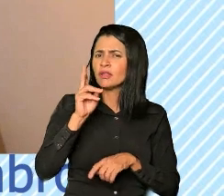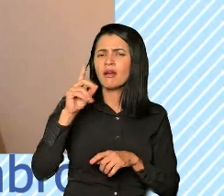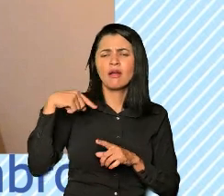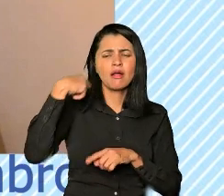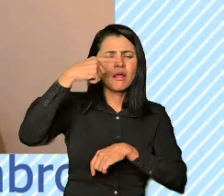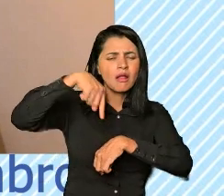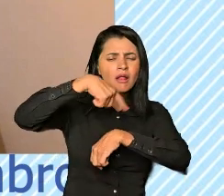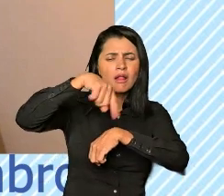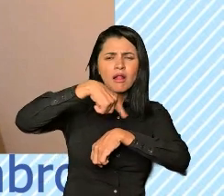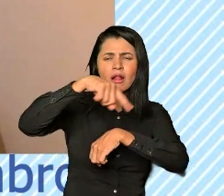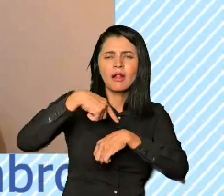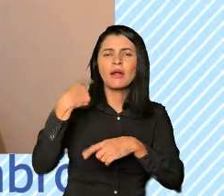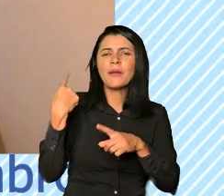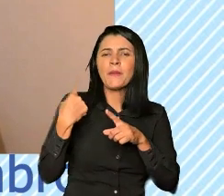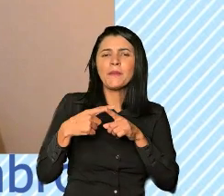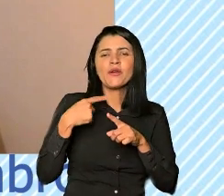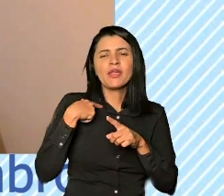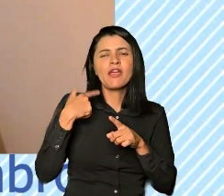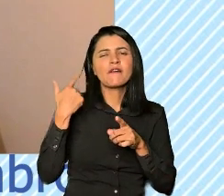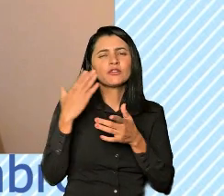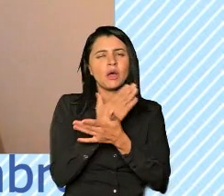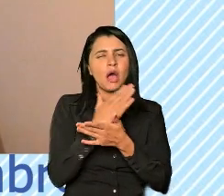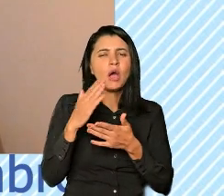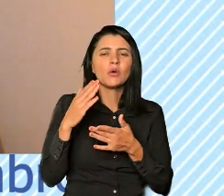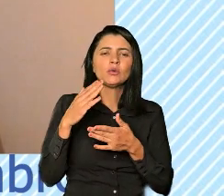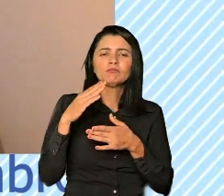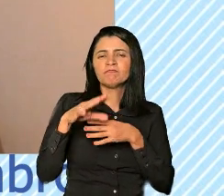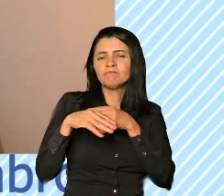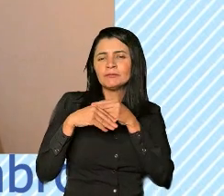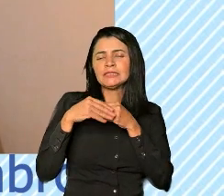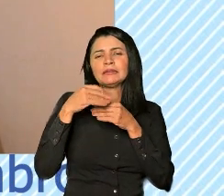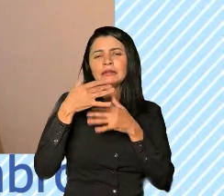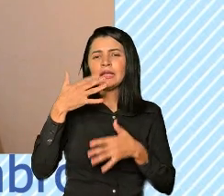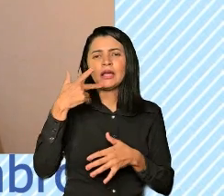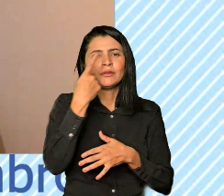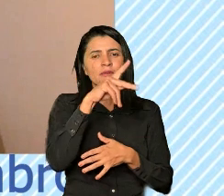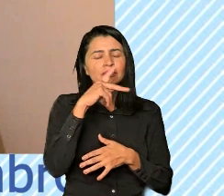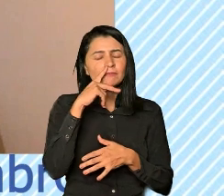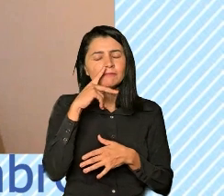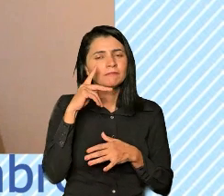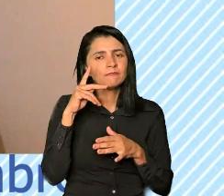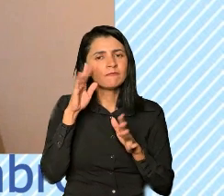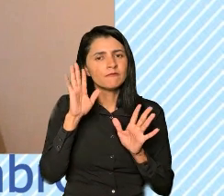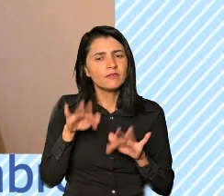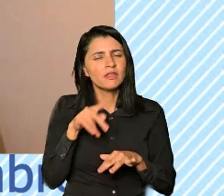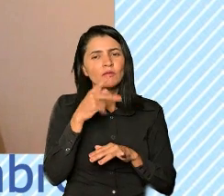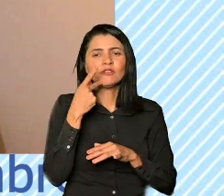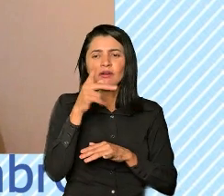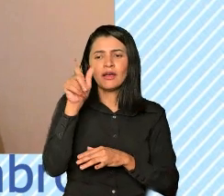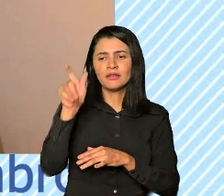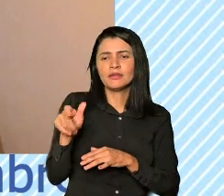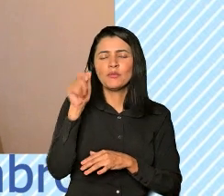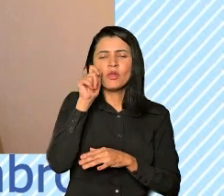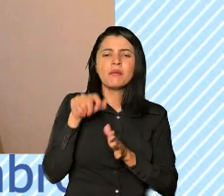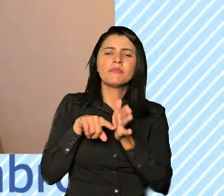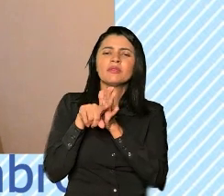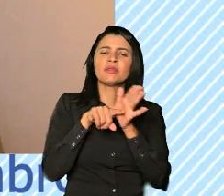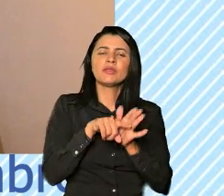horas, porque eu quero só fazer alguns comentários. Adorei esse final, quando você fala dessa pesquisadora e a